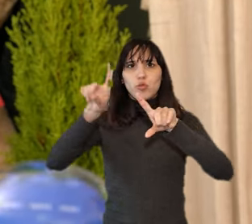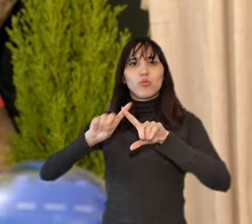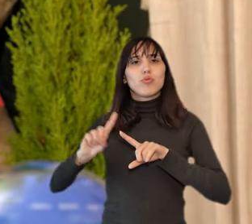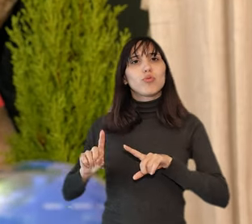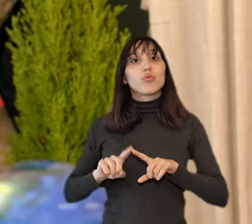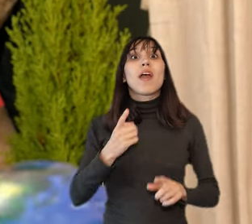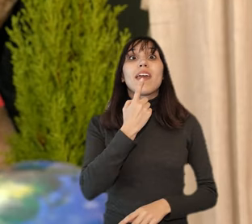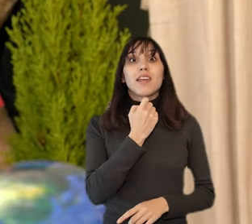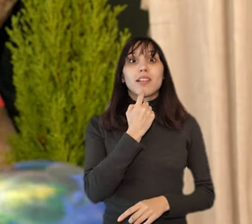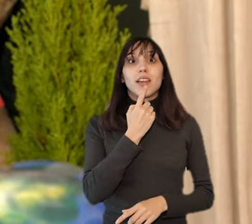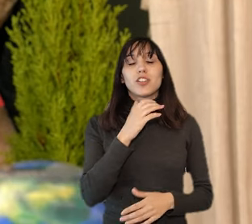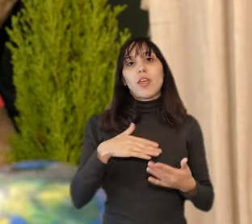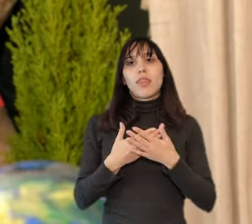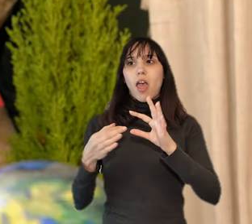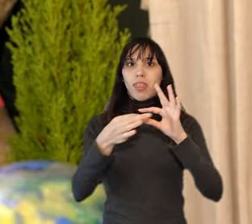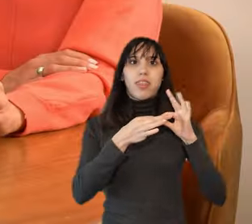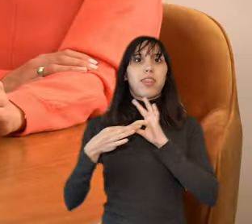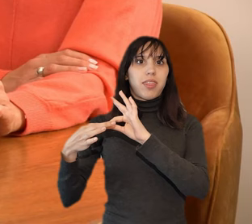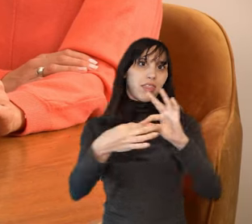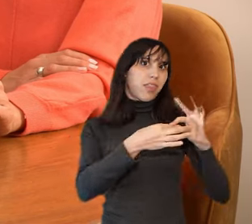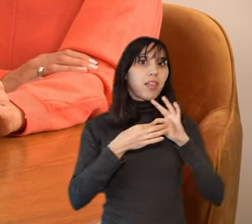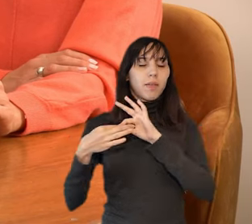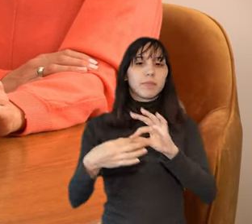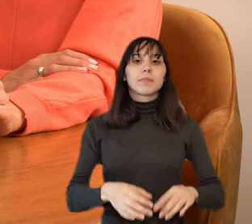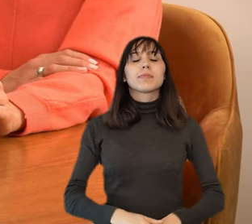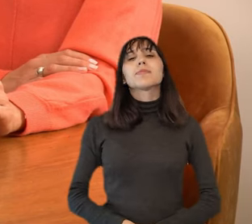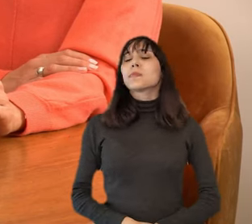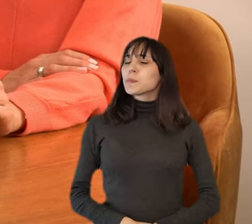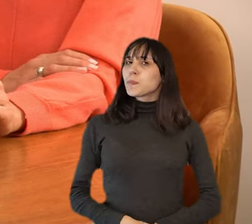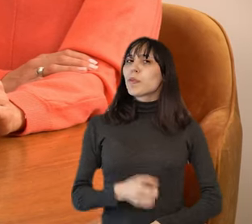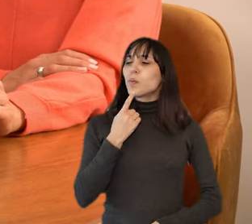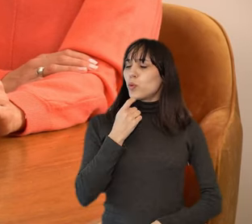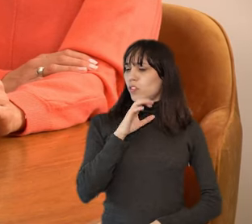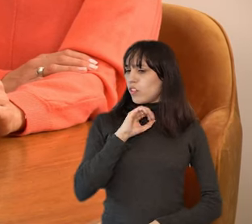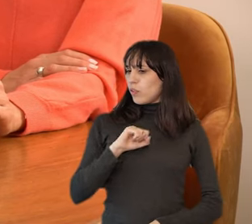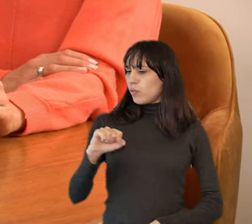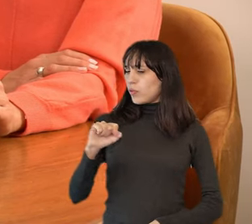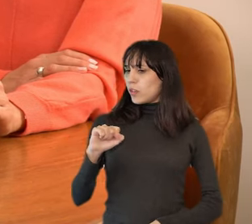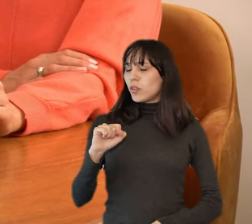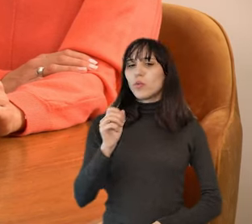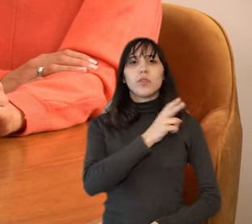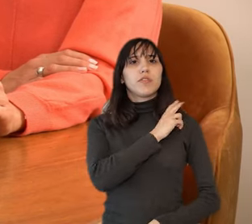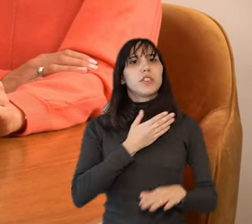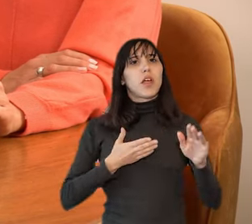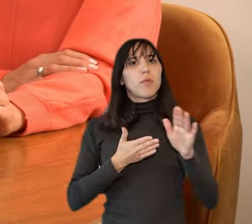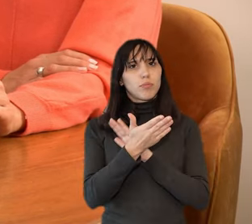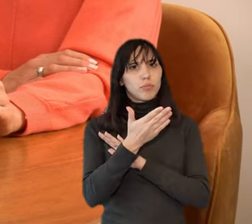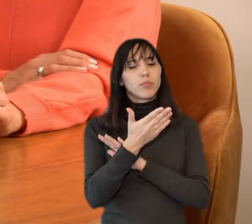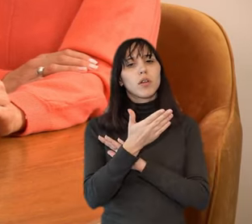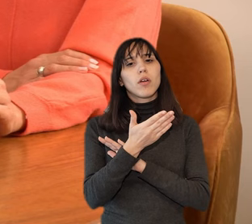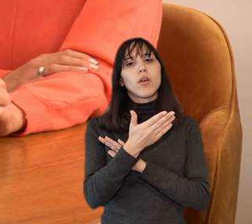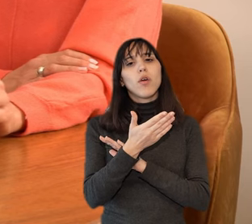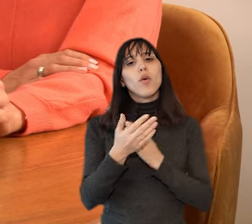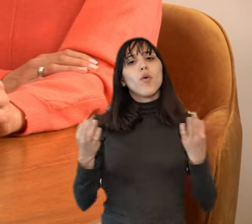não é o inglês acaba por ser uma língua bastante comum Uhum eu pergunto-me como é que o teu filho que vai entrar na faculdade que fez